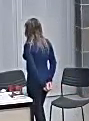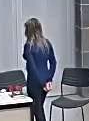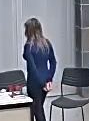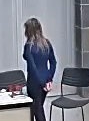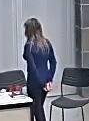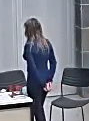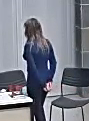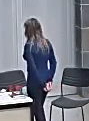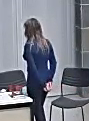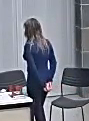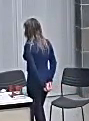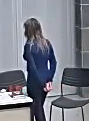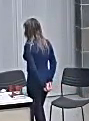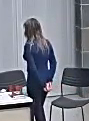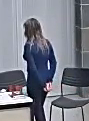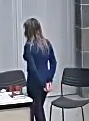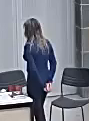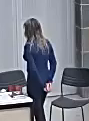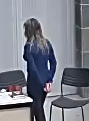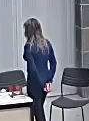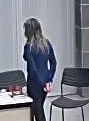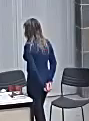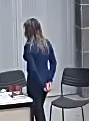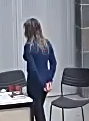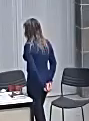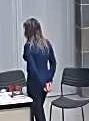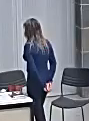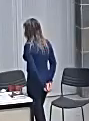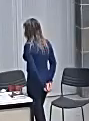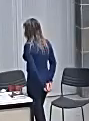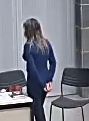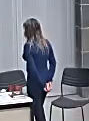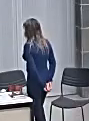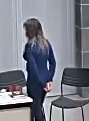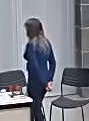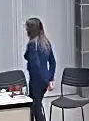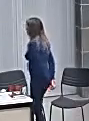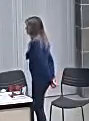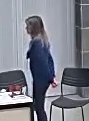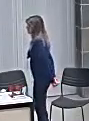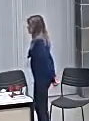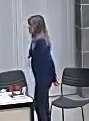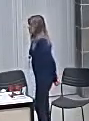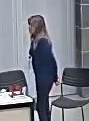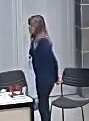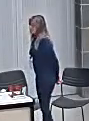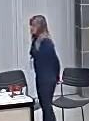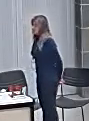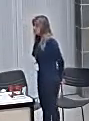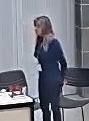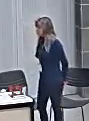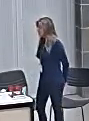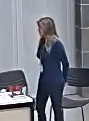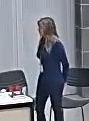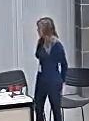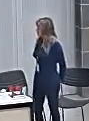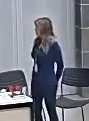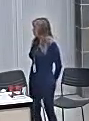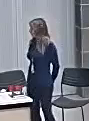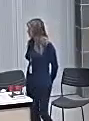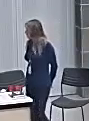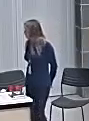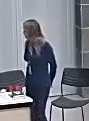realidade ele engavetou o pedido de inquérito civil e pelo princípio mesmo da realidade